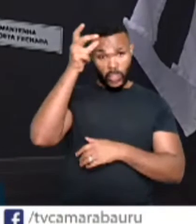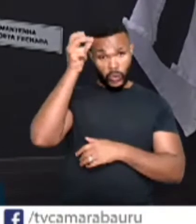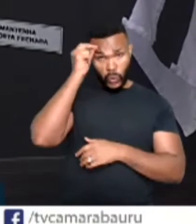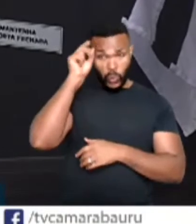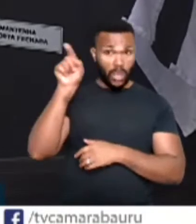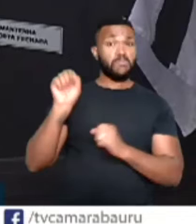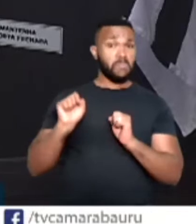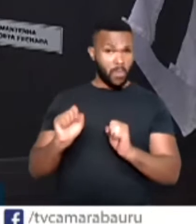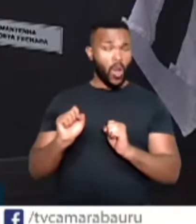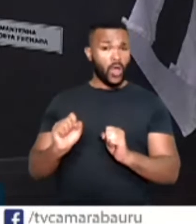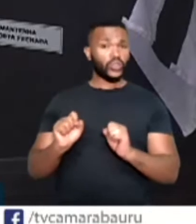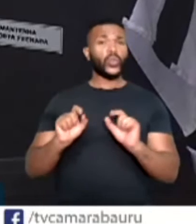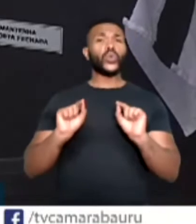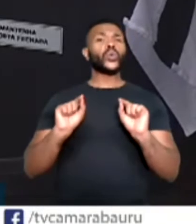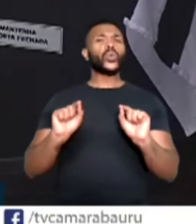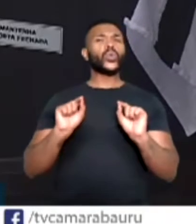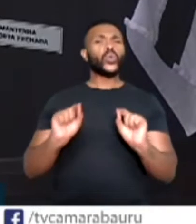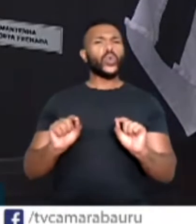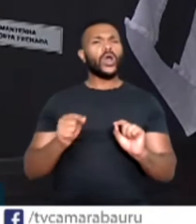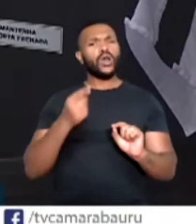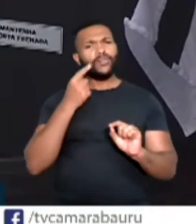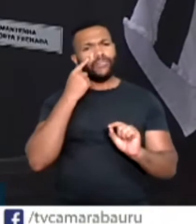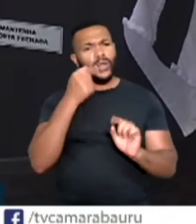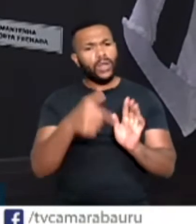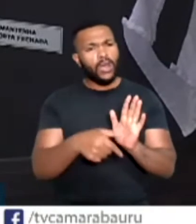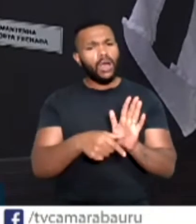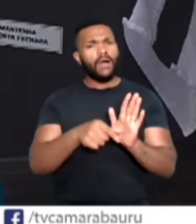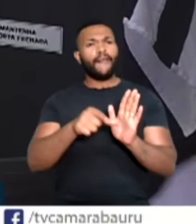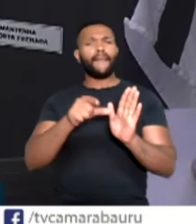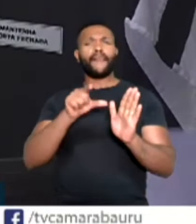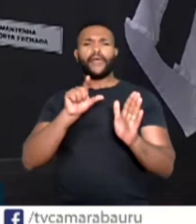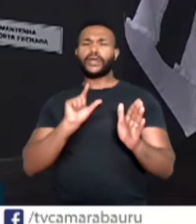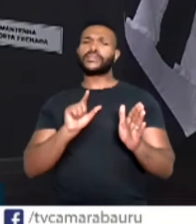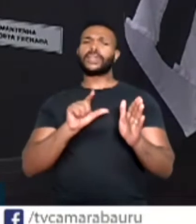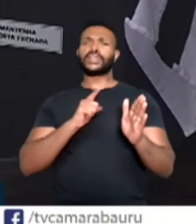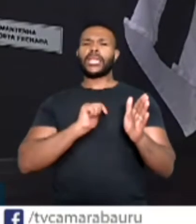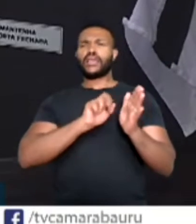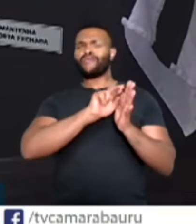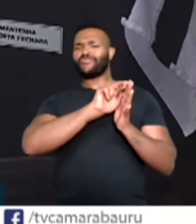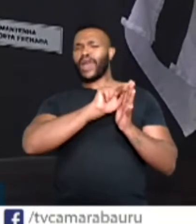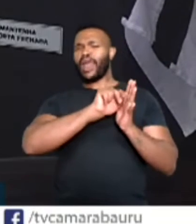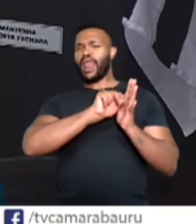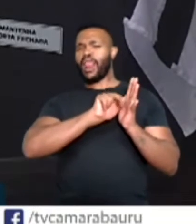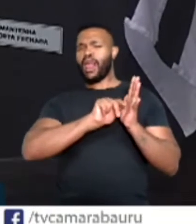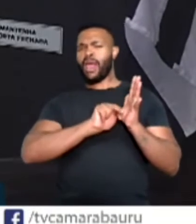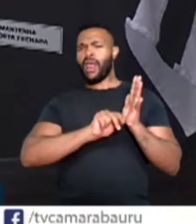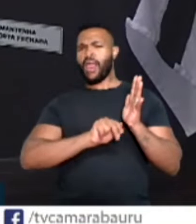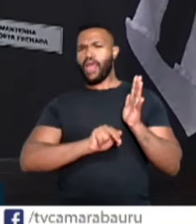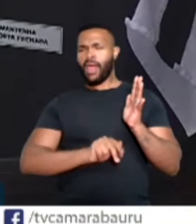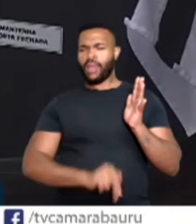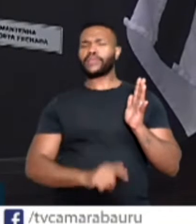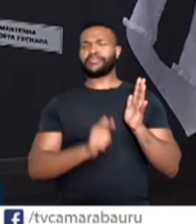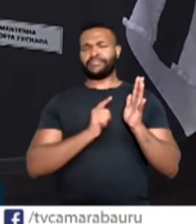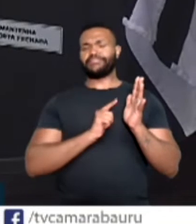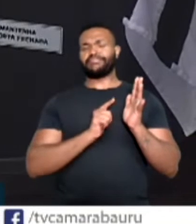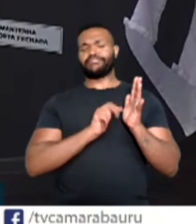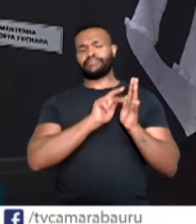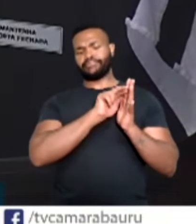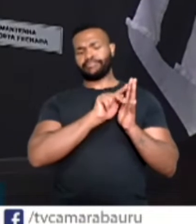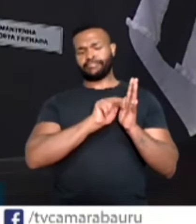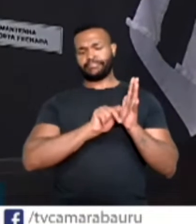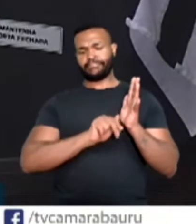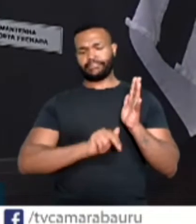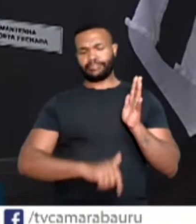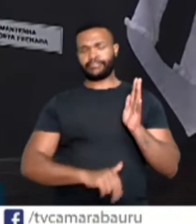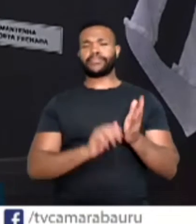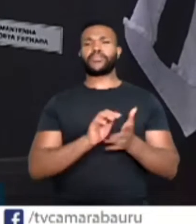se antecipar a essa série de situações, a essa série de situações. Não